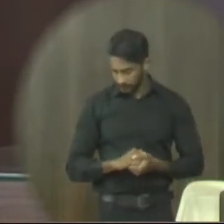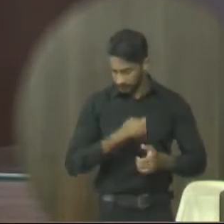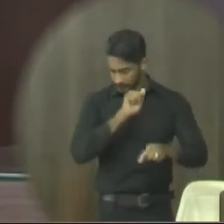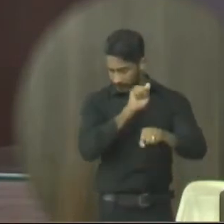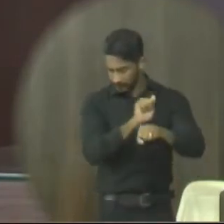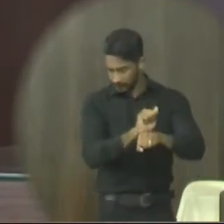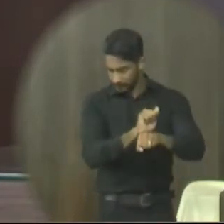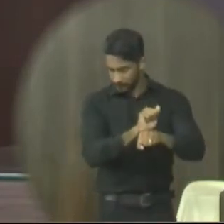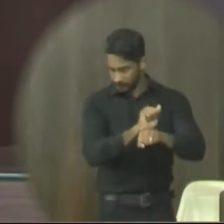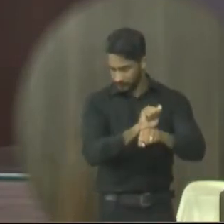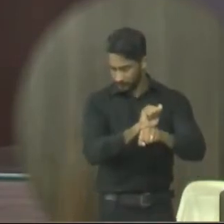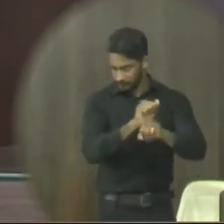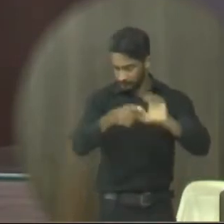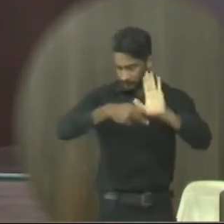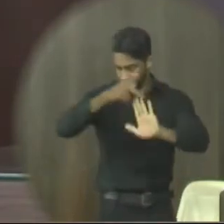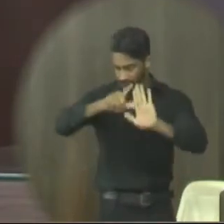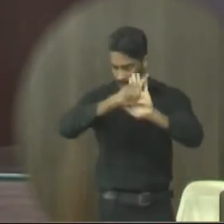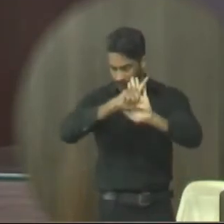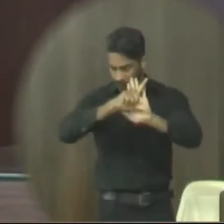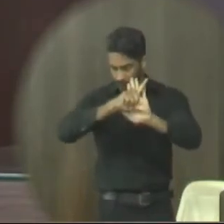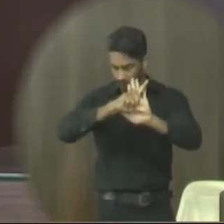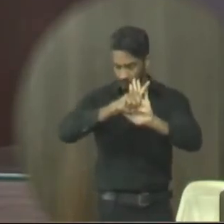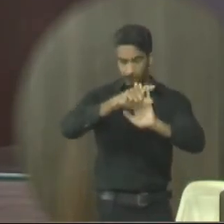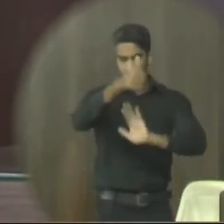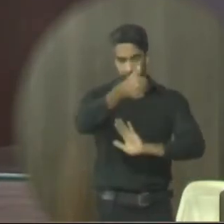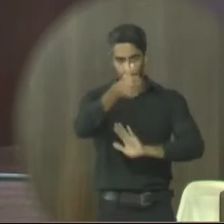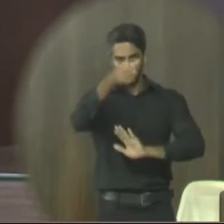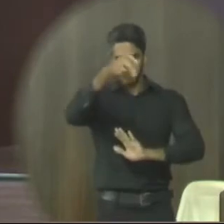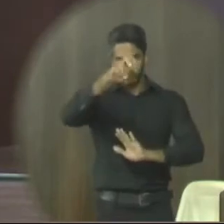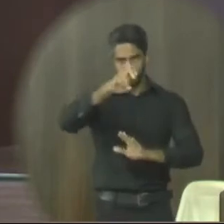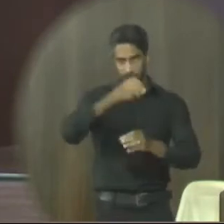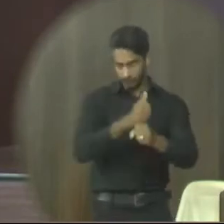Veto ao projeto de lei